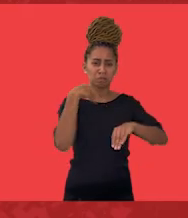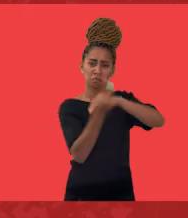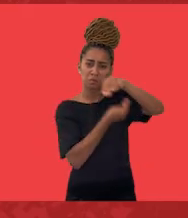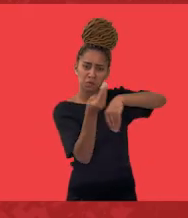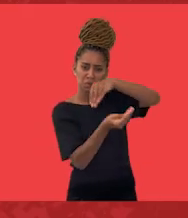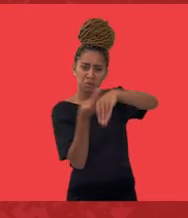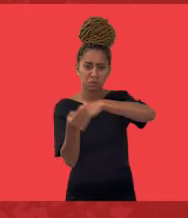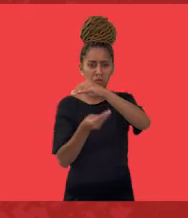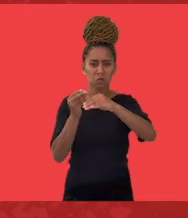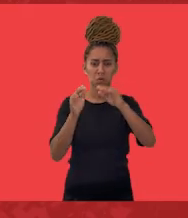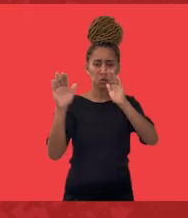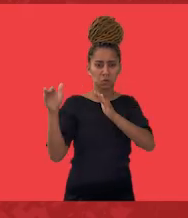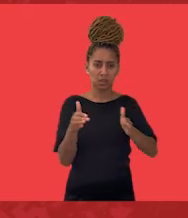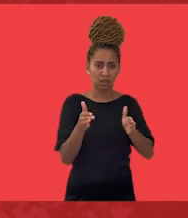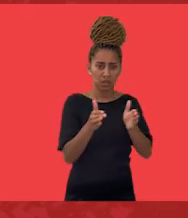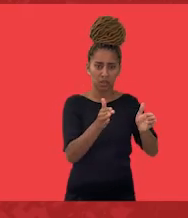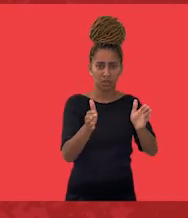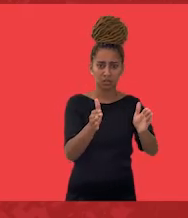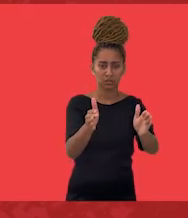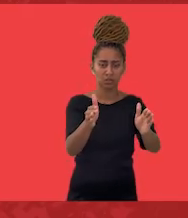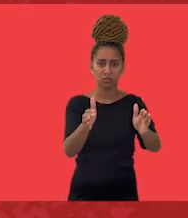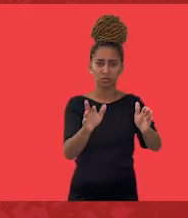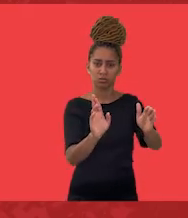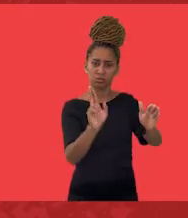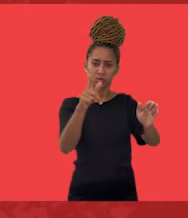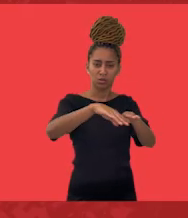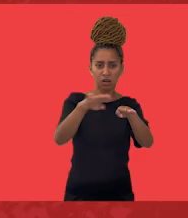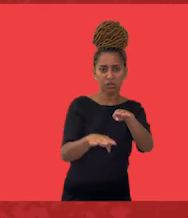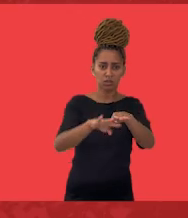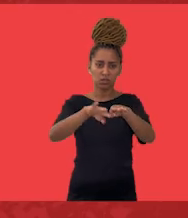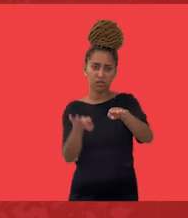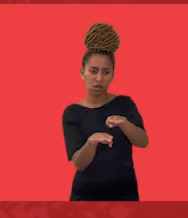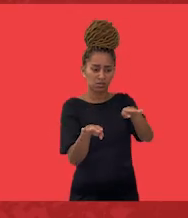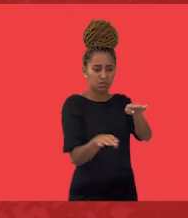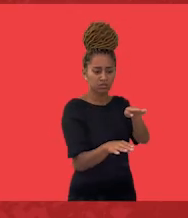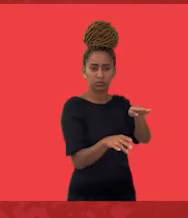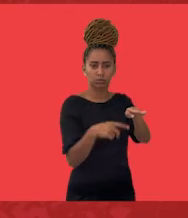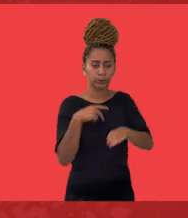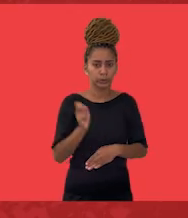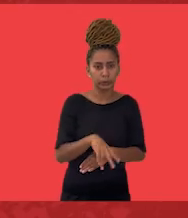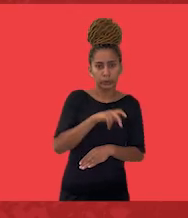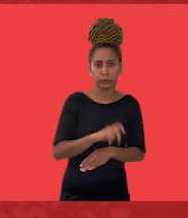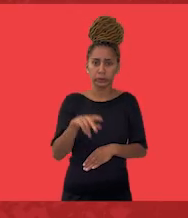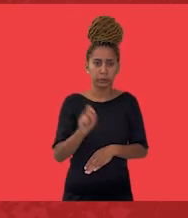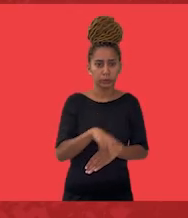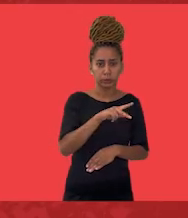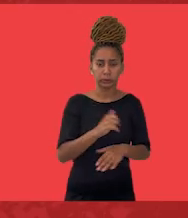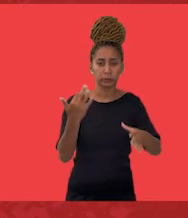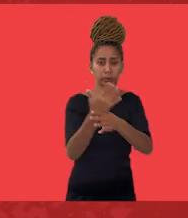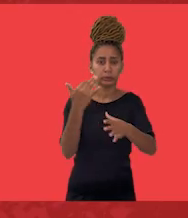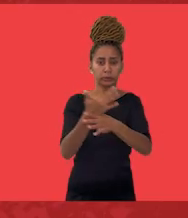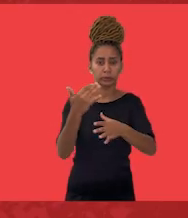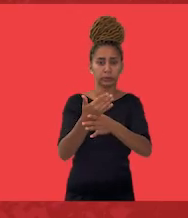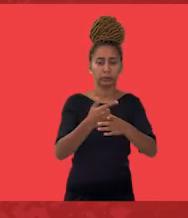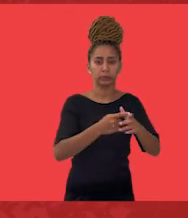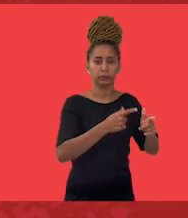Dramaturgia. Trava o abdômen, traduz os acasos, traça a pele de outrem